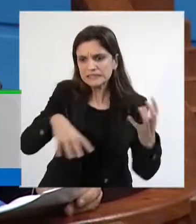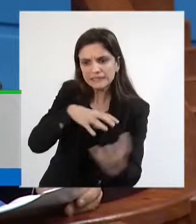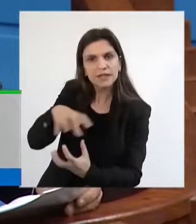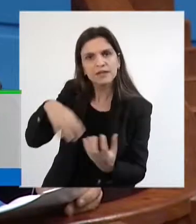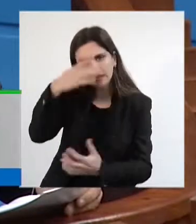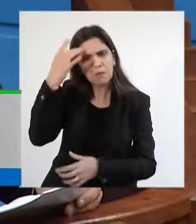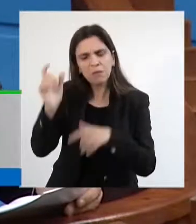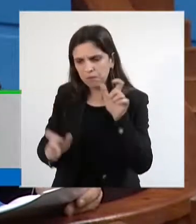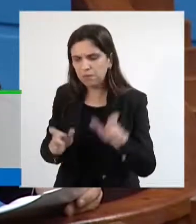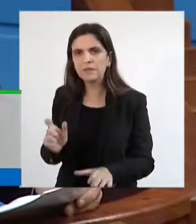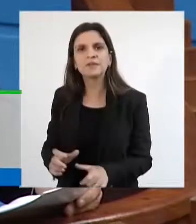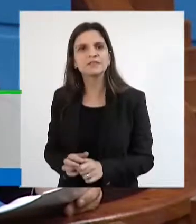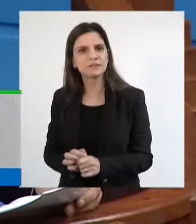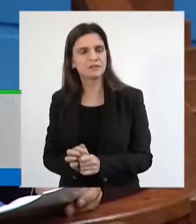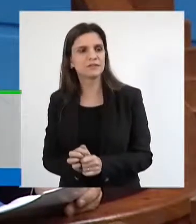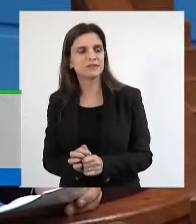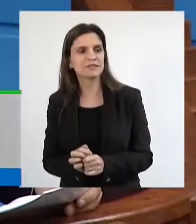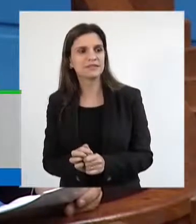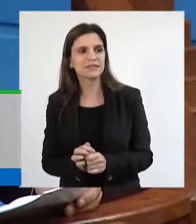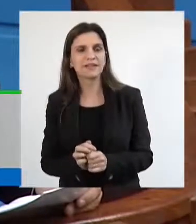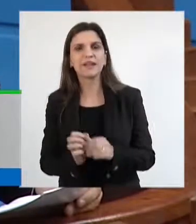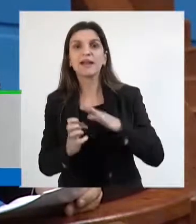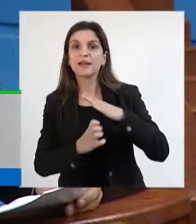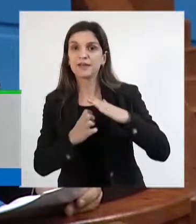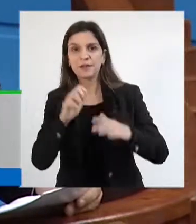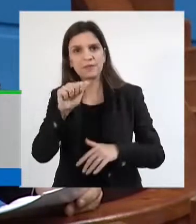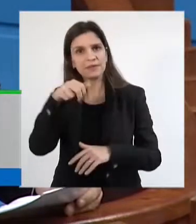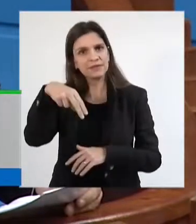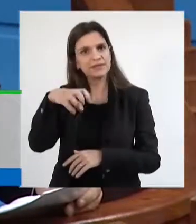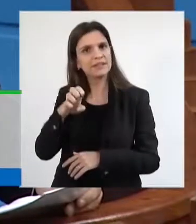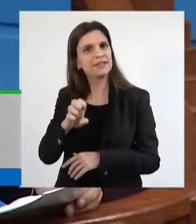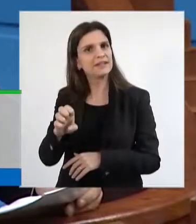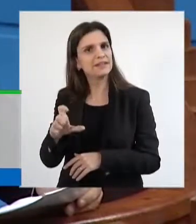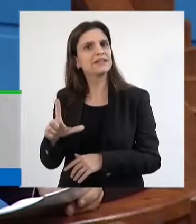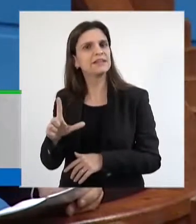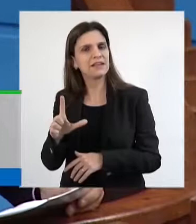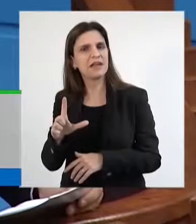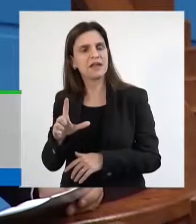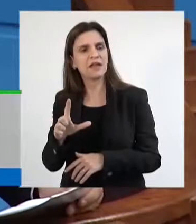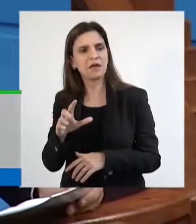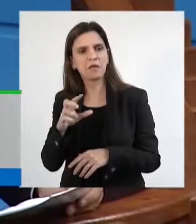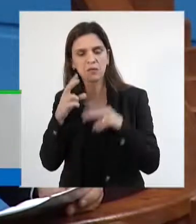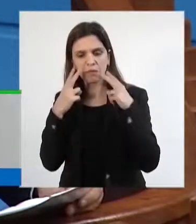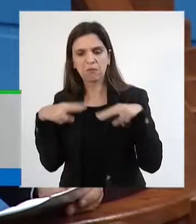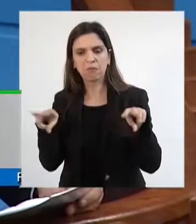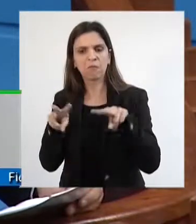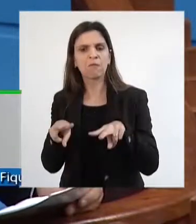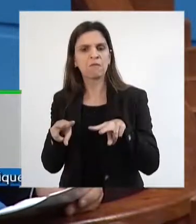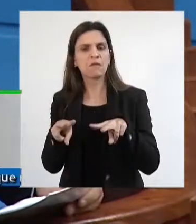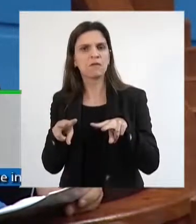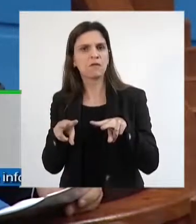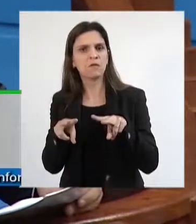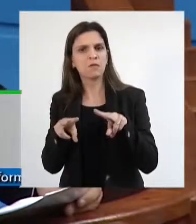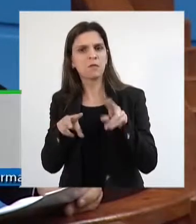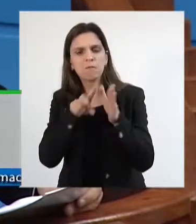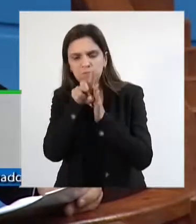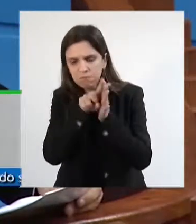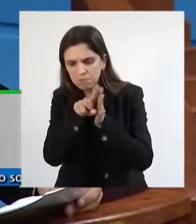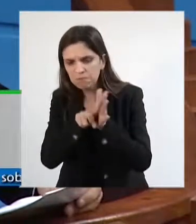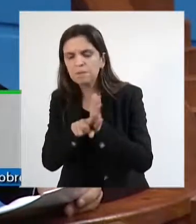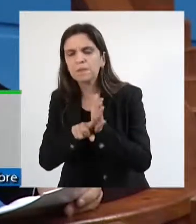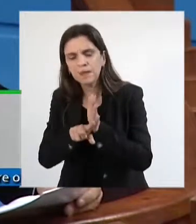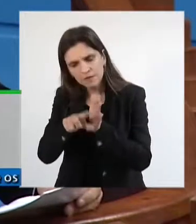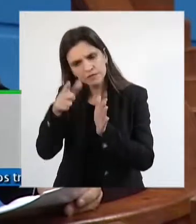ANEEL considerou todos os clamores e houve uma revisão, que